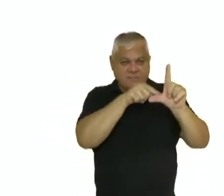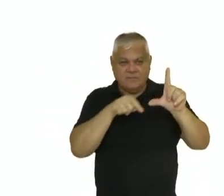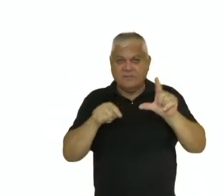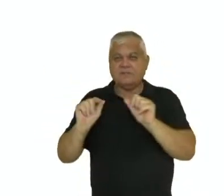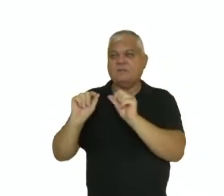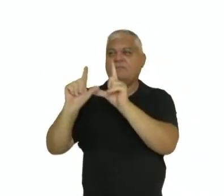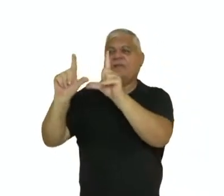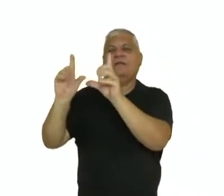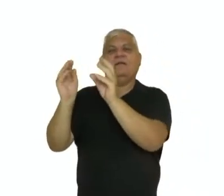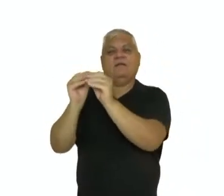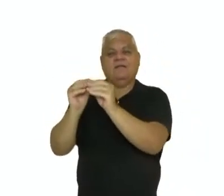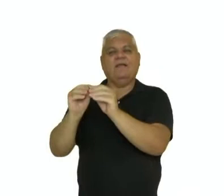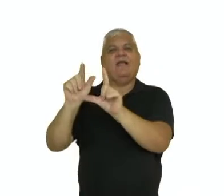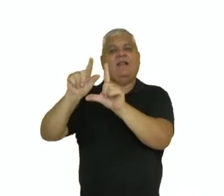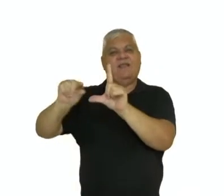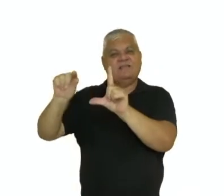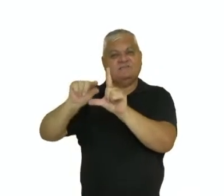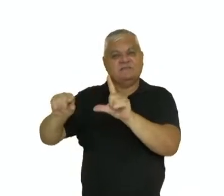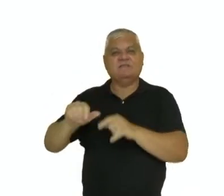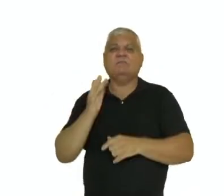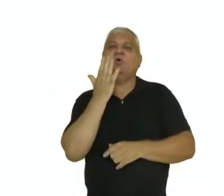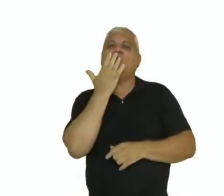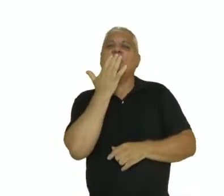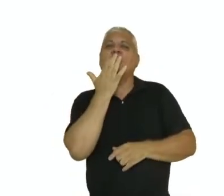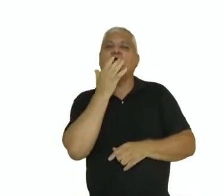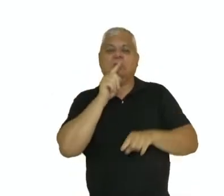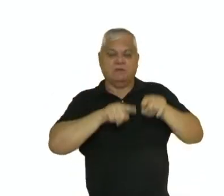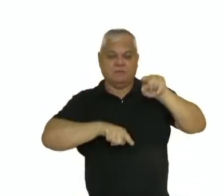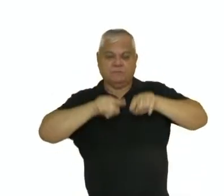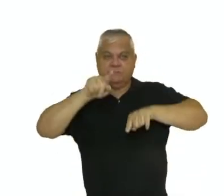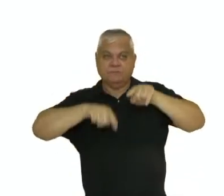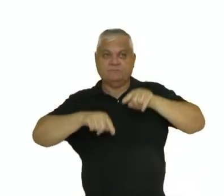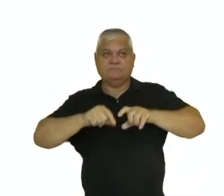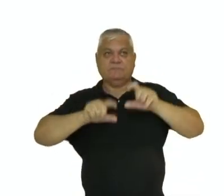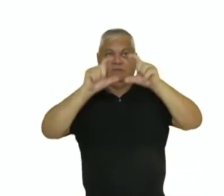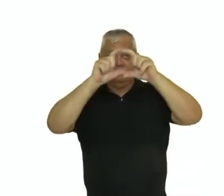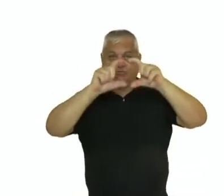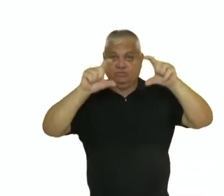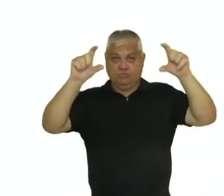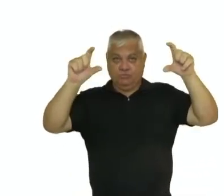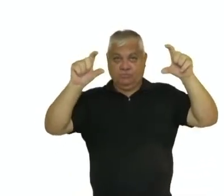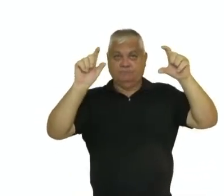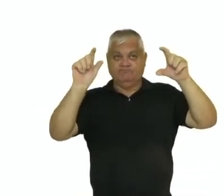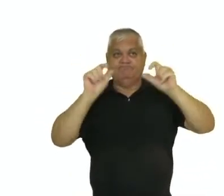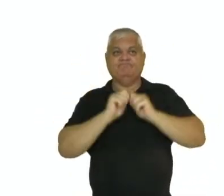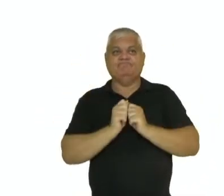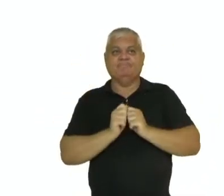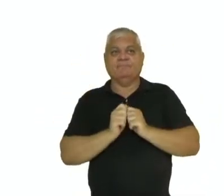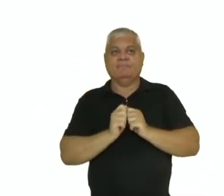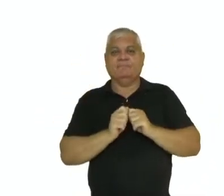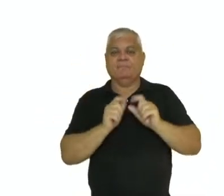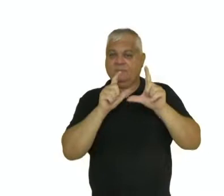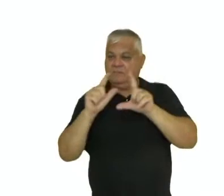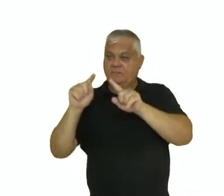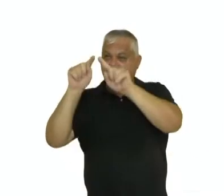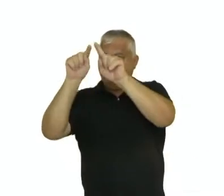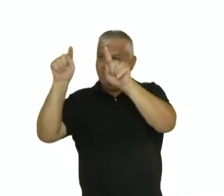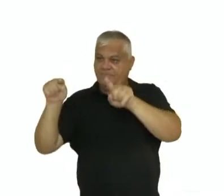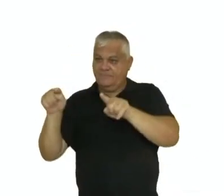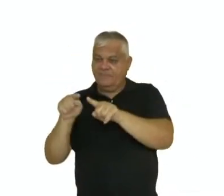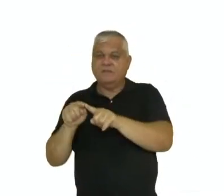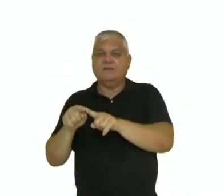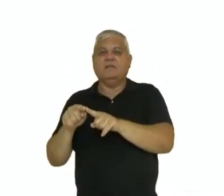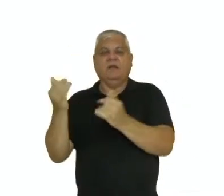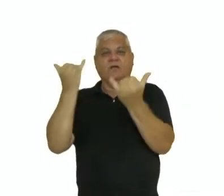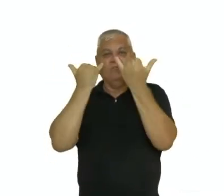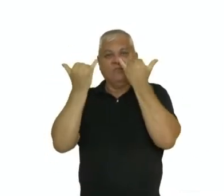parte destacada ali, então, pelas cores. Então, aqui a gente tem o nosso título do gráfico, a legenda, quando for o caso aqui, que